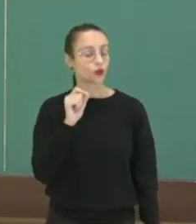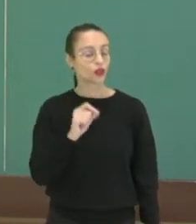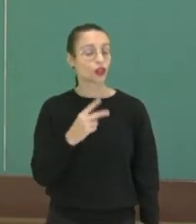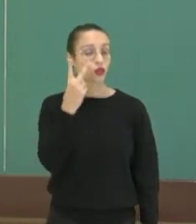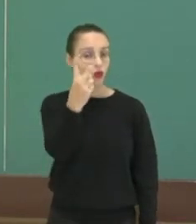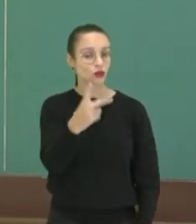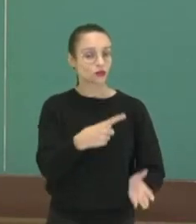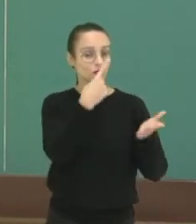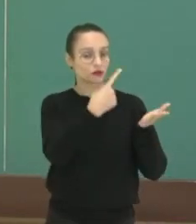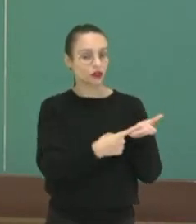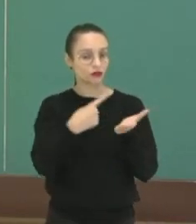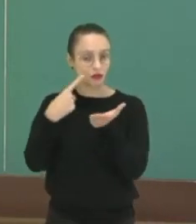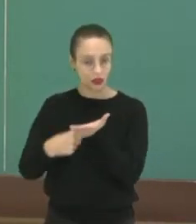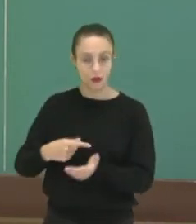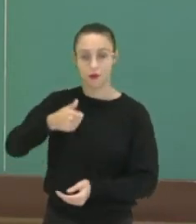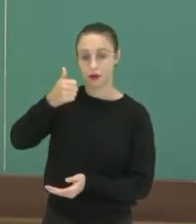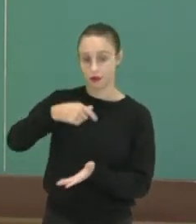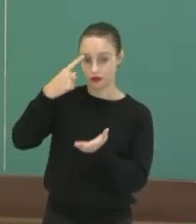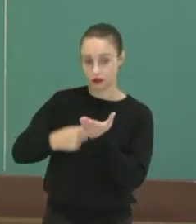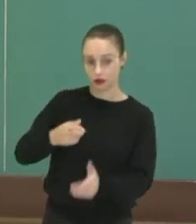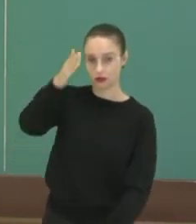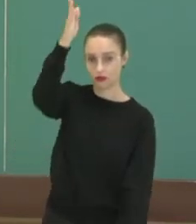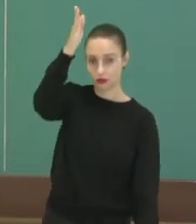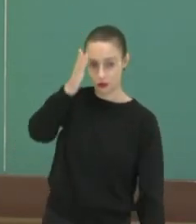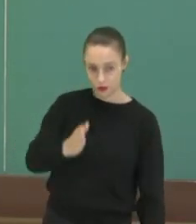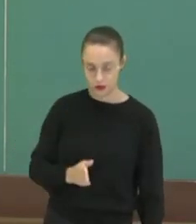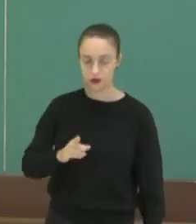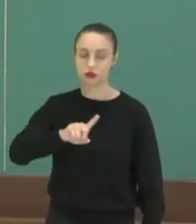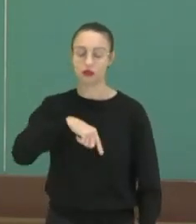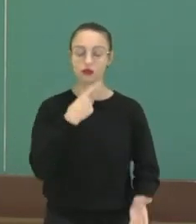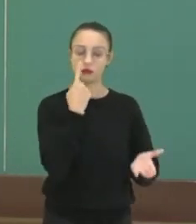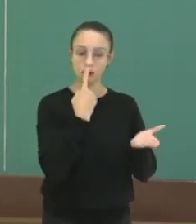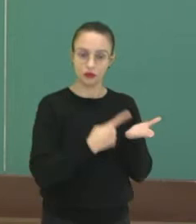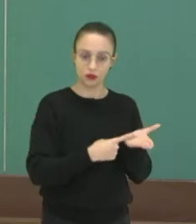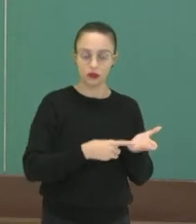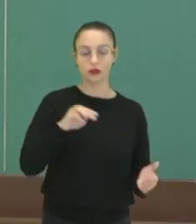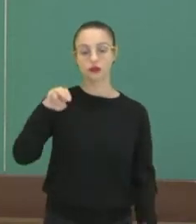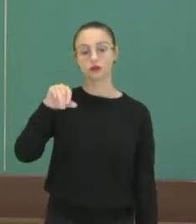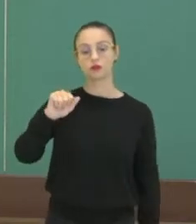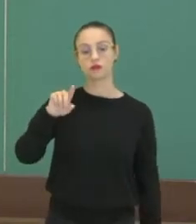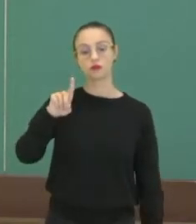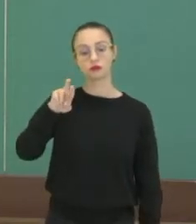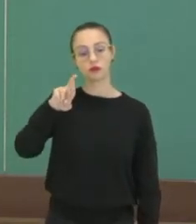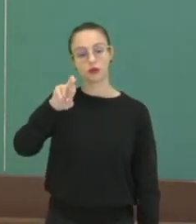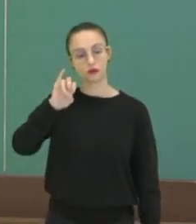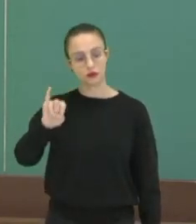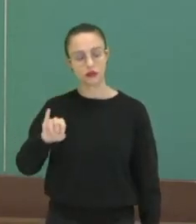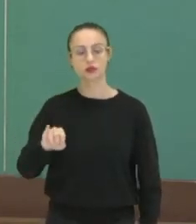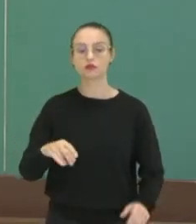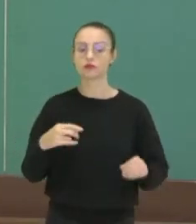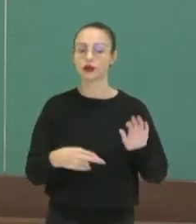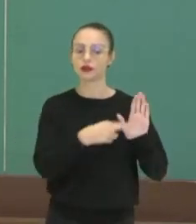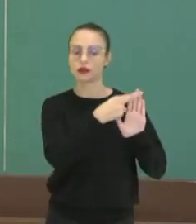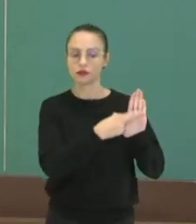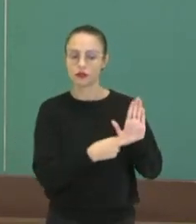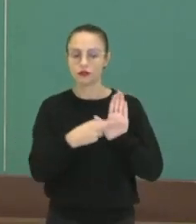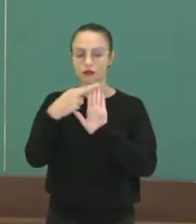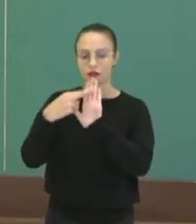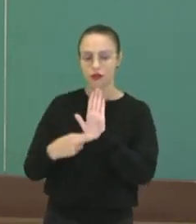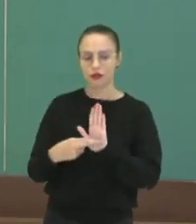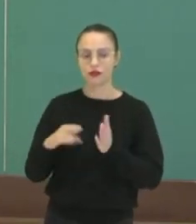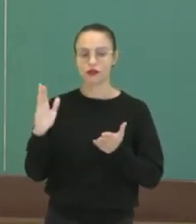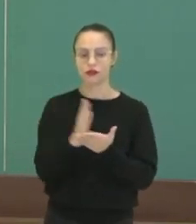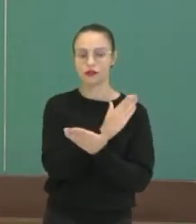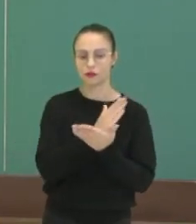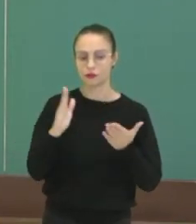tratados, né? Primeiro de Tordesilhas, depois o de Madrid, para estabelecer, inclusive, a localização